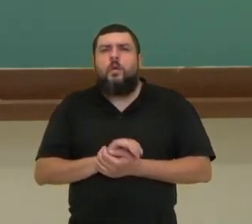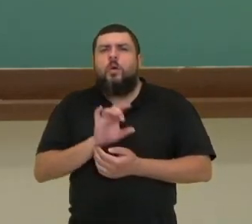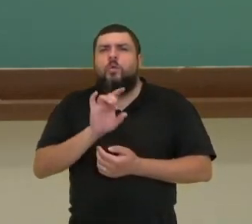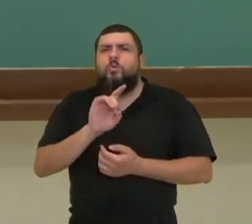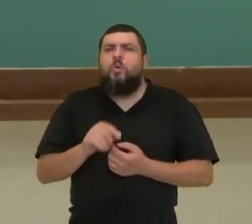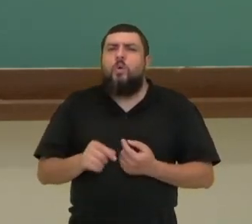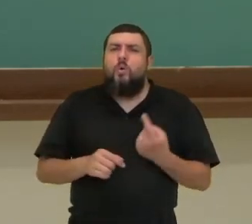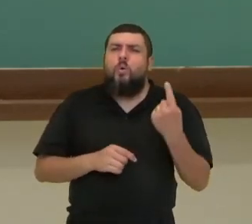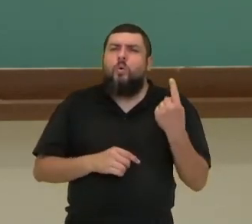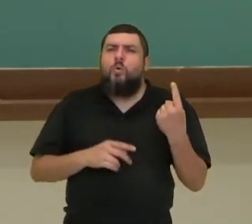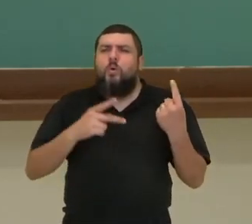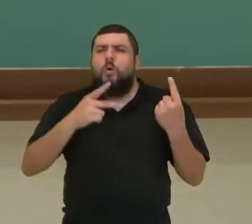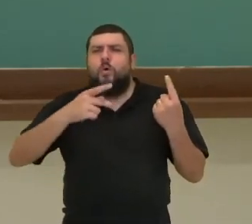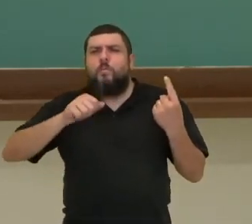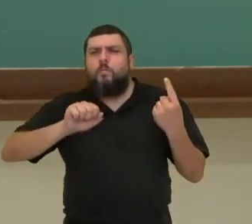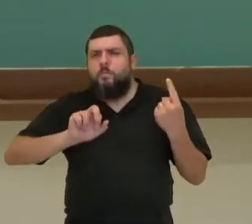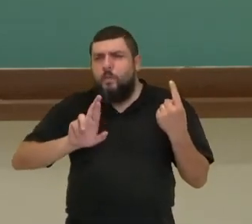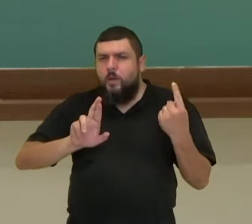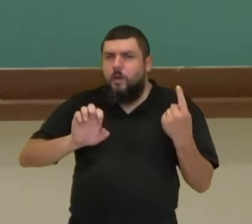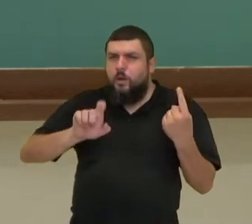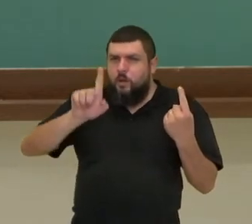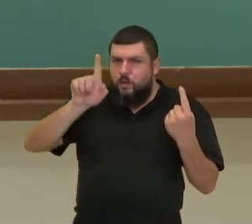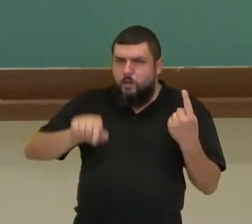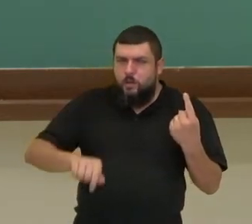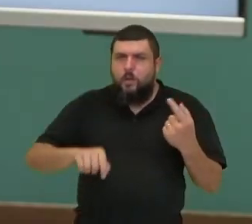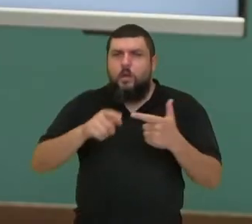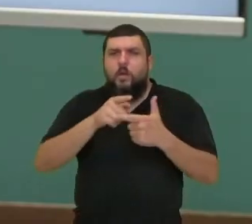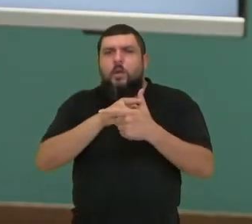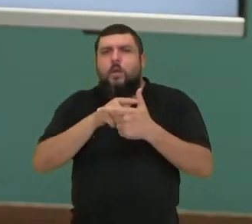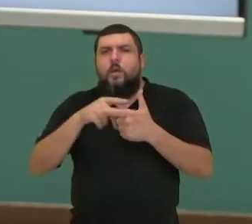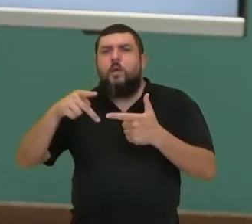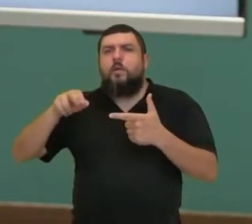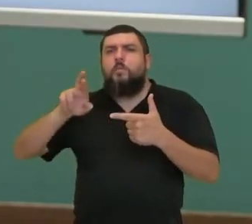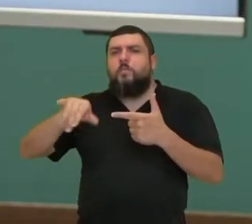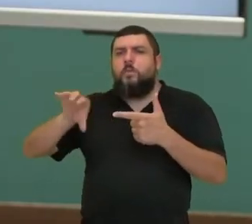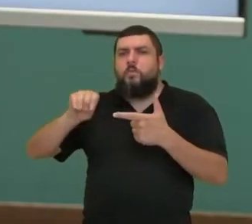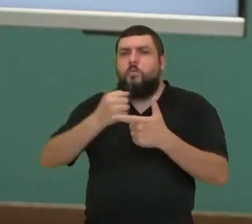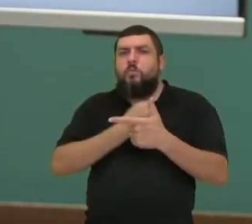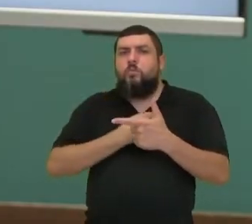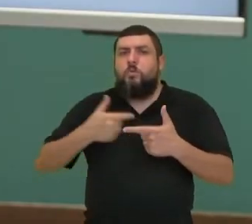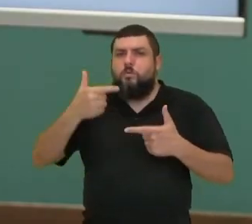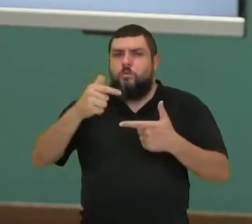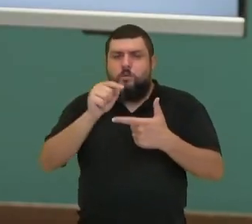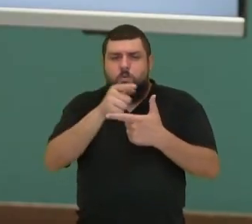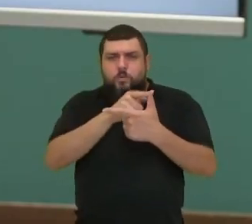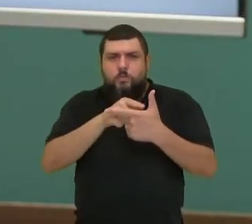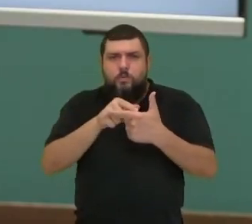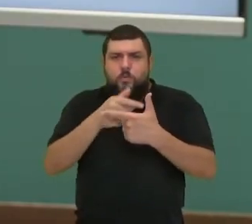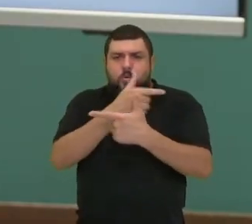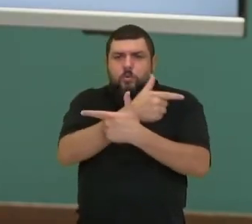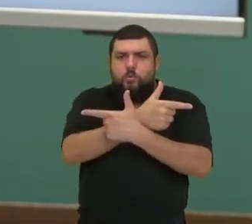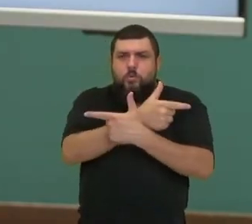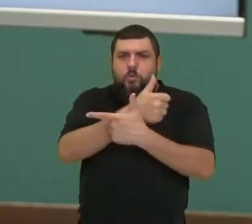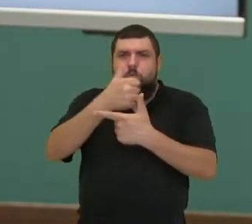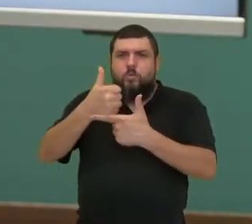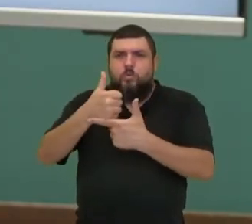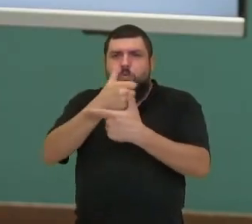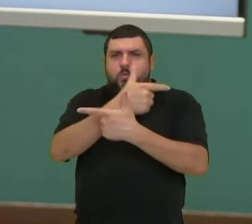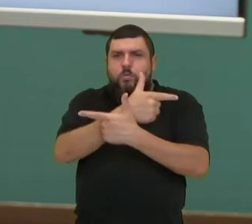que é primo, que é o número 2. E os números primos são esses que estão marcados aqui em